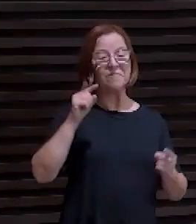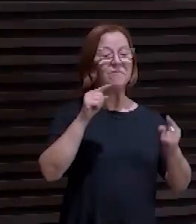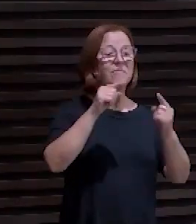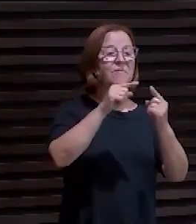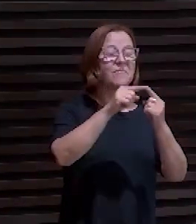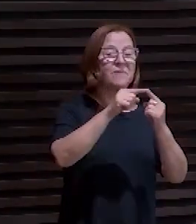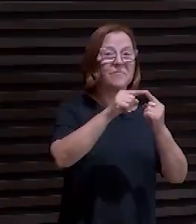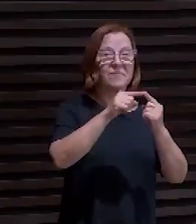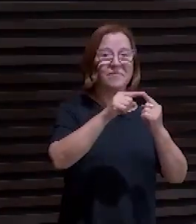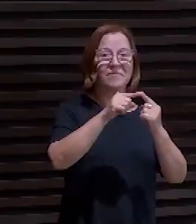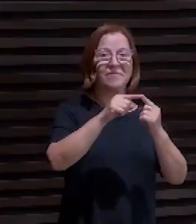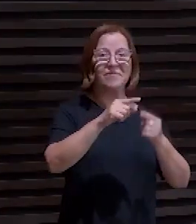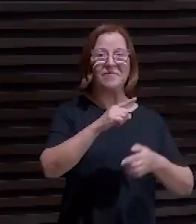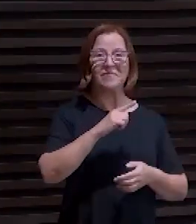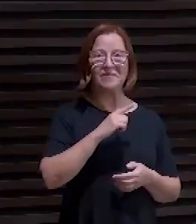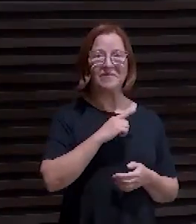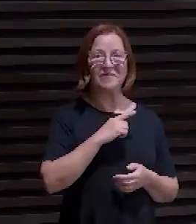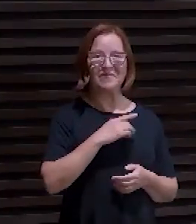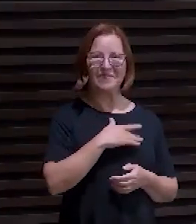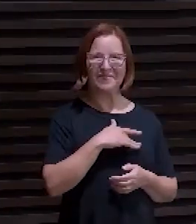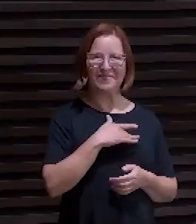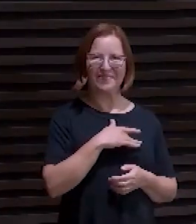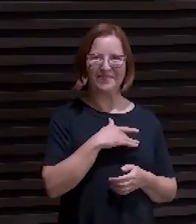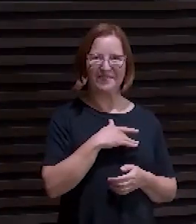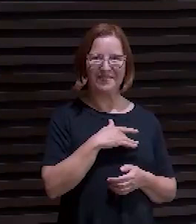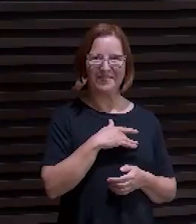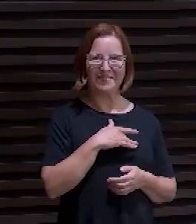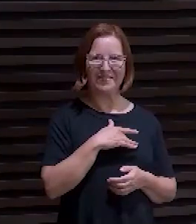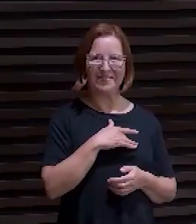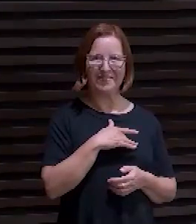para obtermos misericórdia.